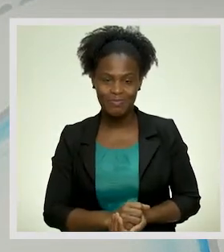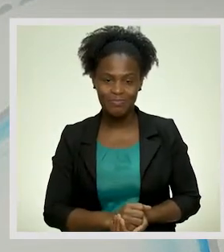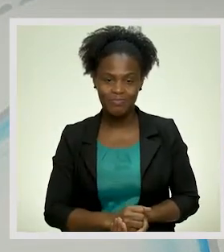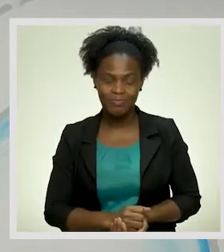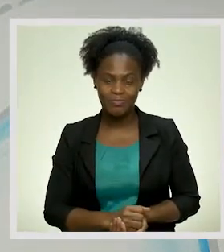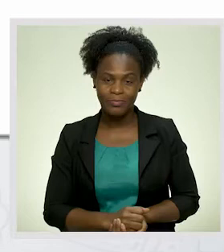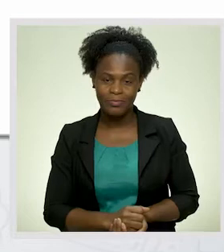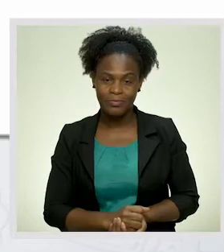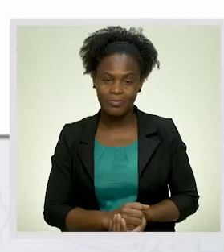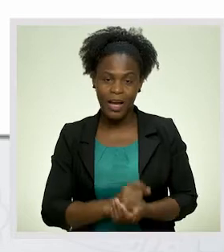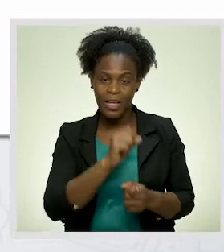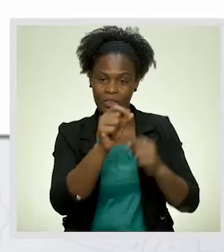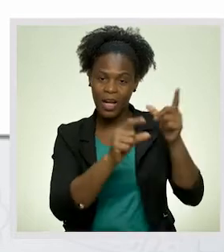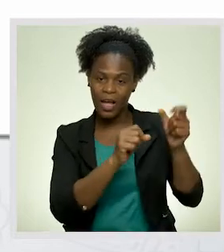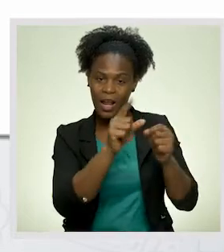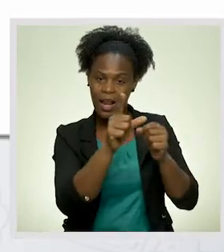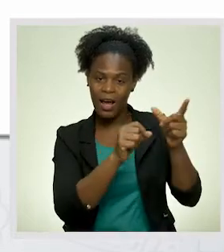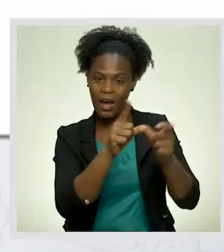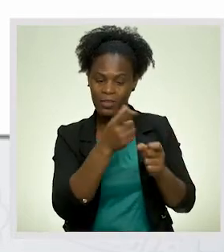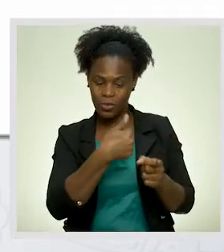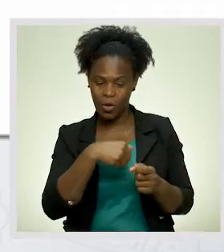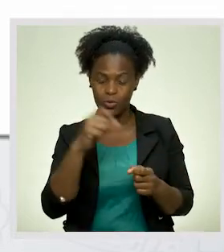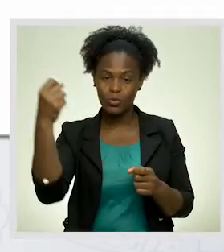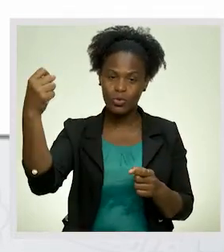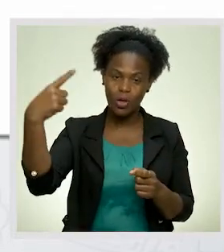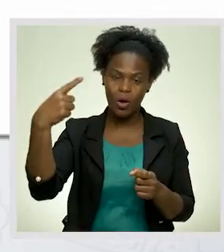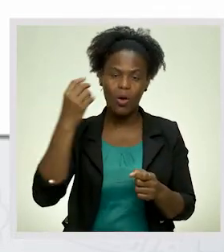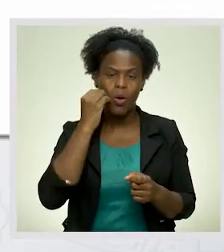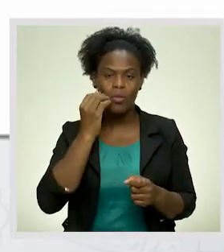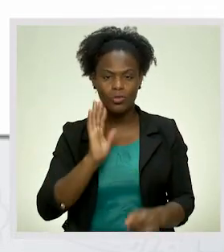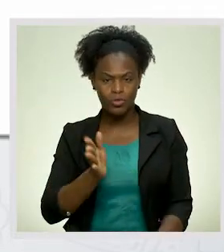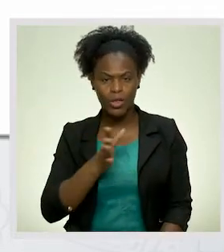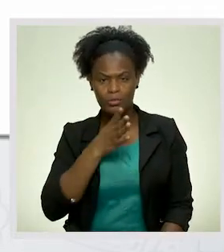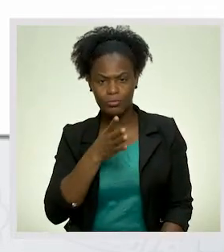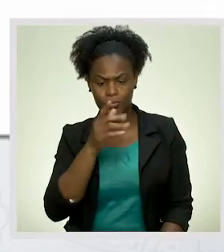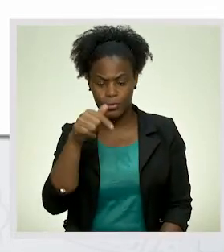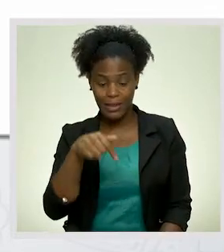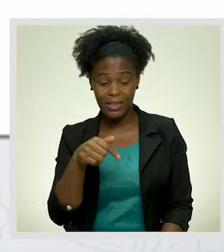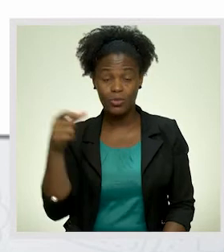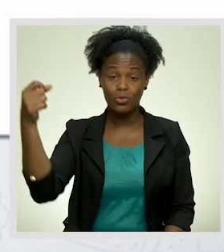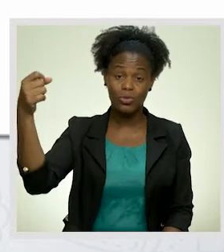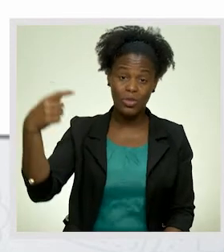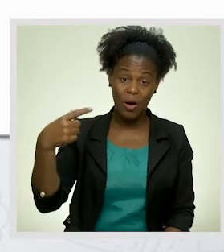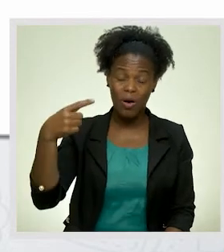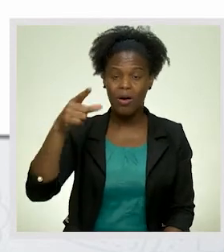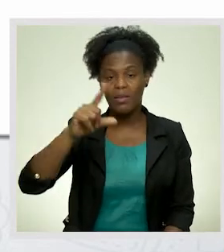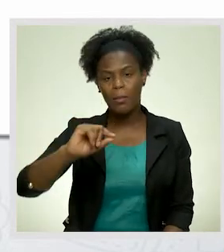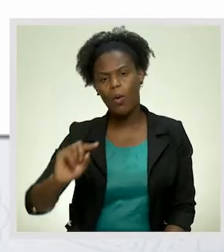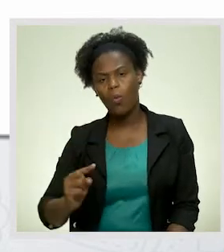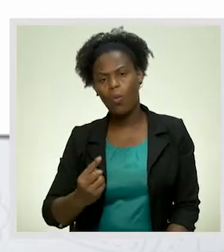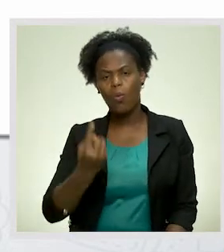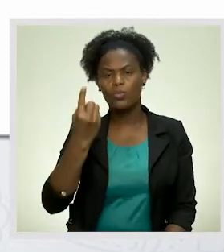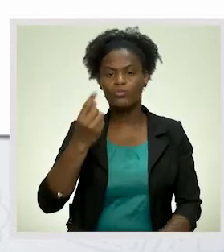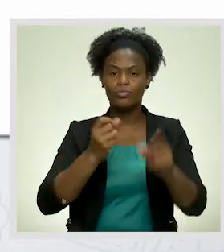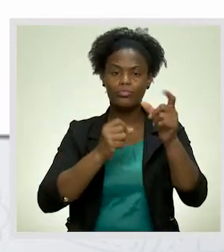A nossa estrela, o Sol, conforme já tinha dito aqui, o Sol é a única